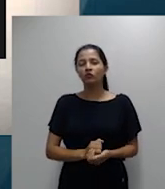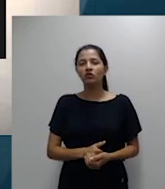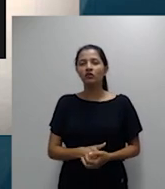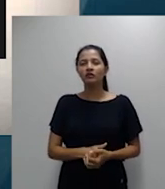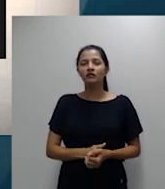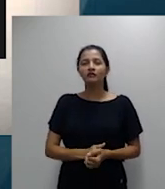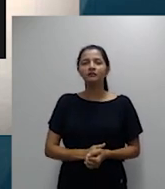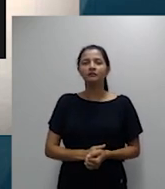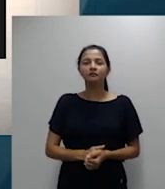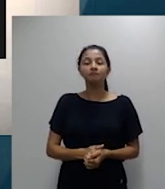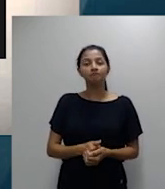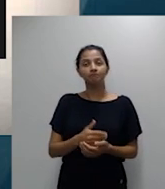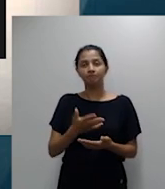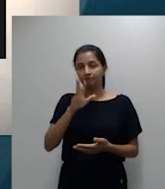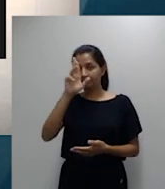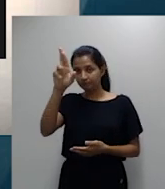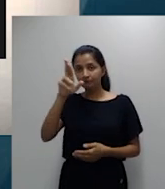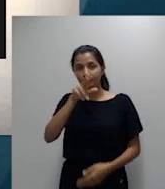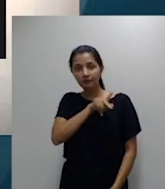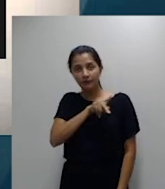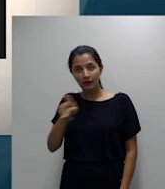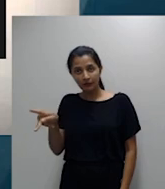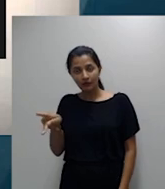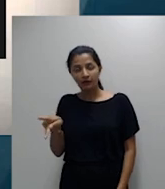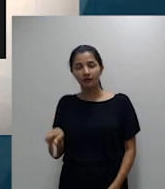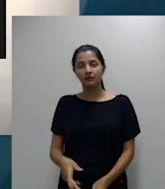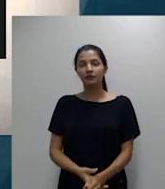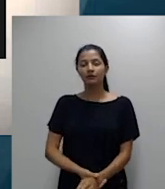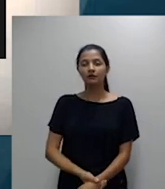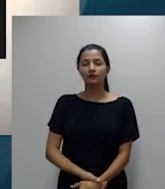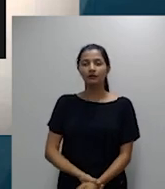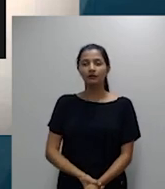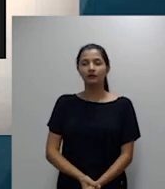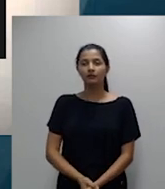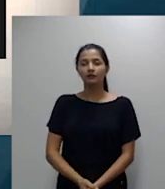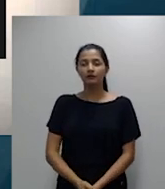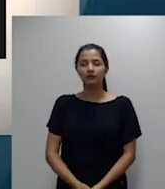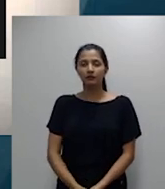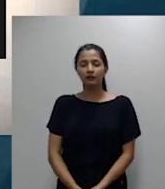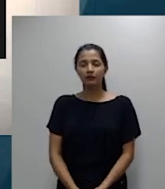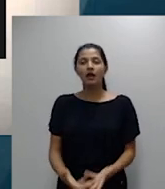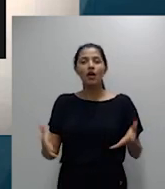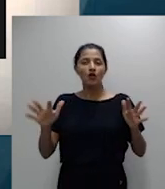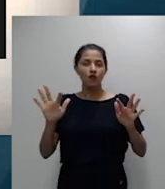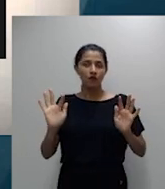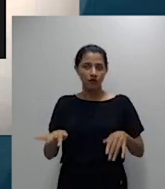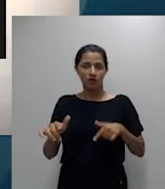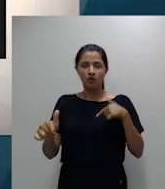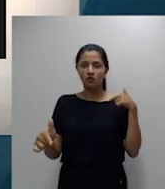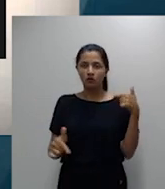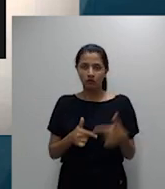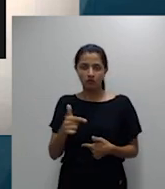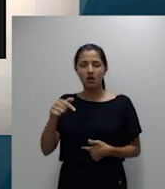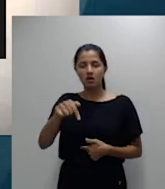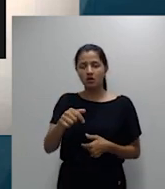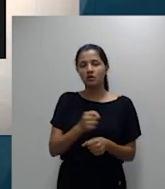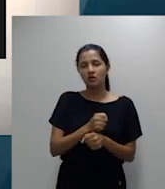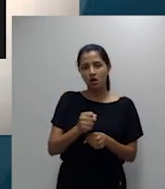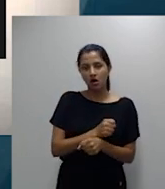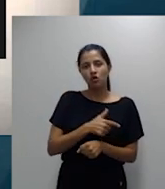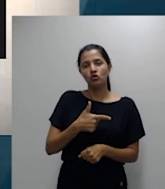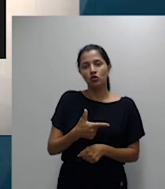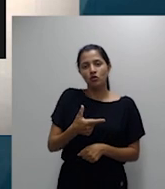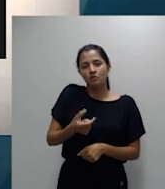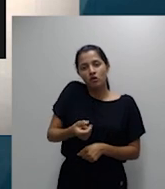o presidente pela ordem ao final é um trabalho desse ano de 2020 e um